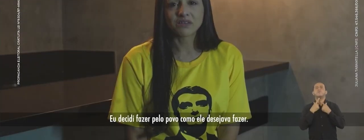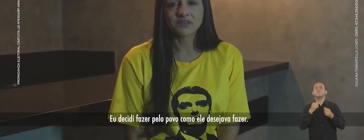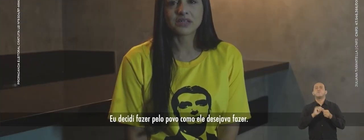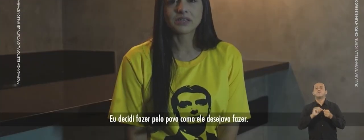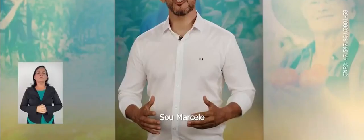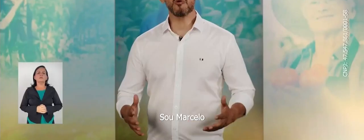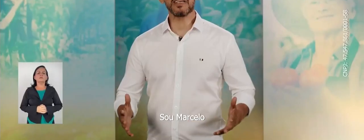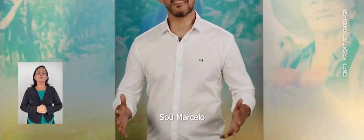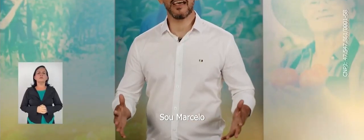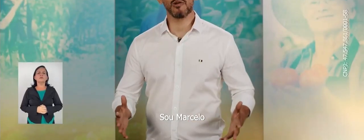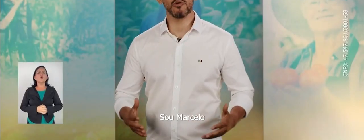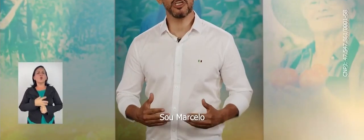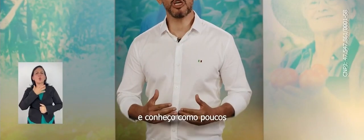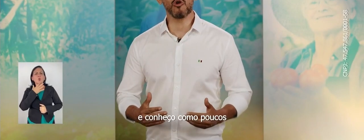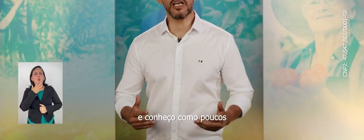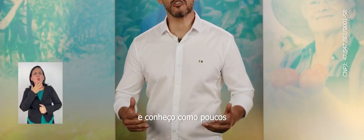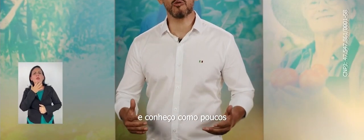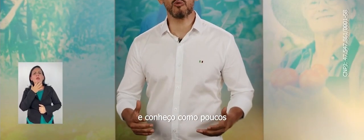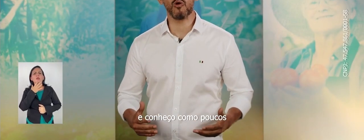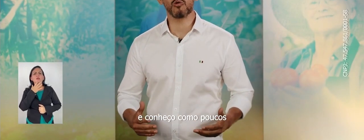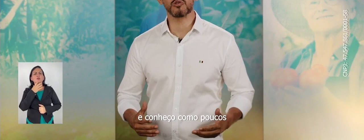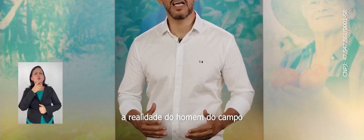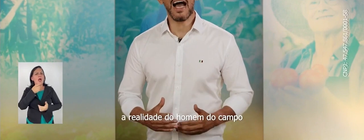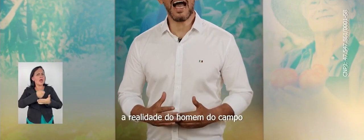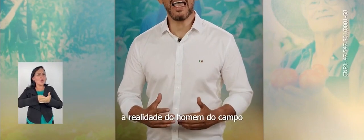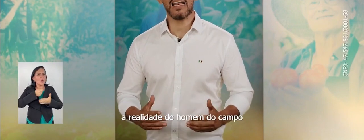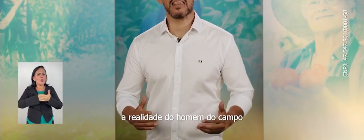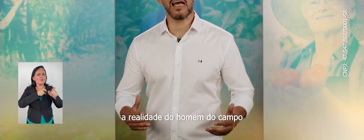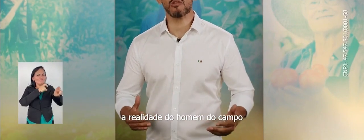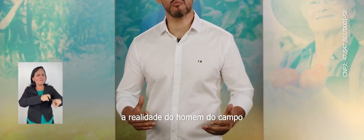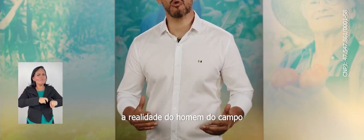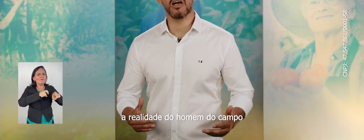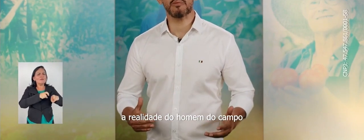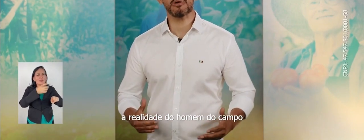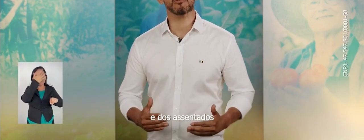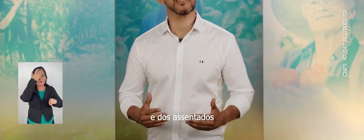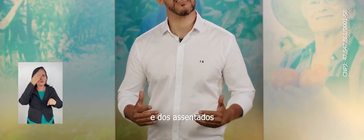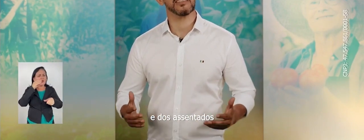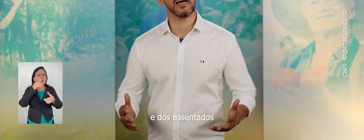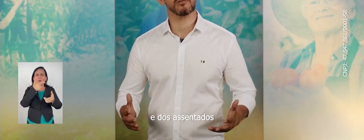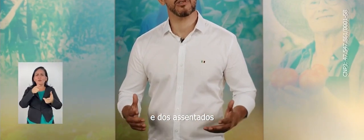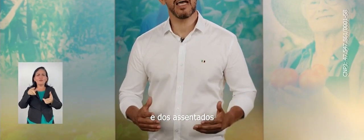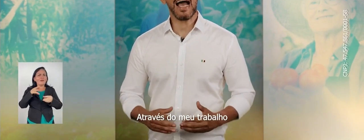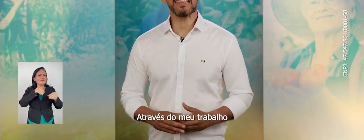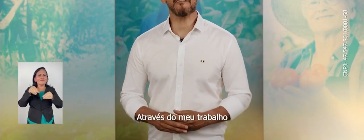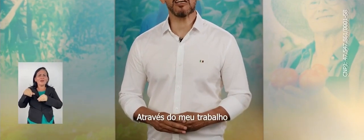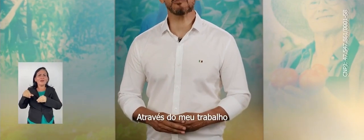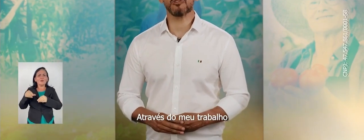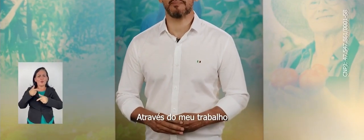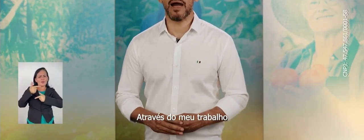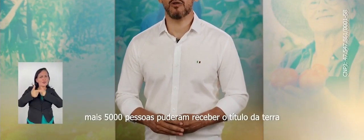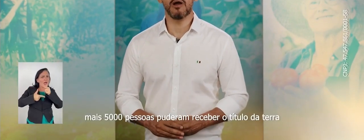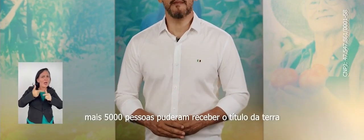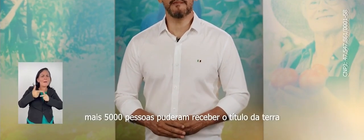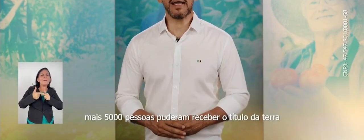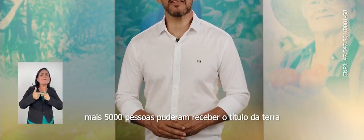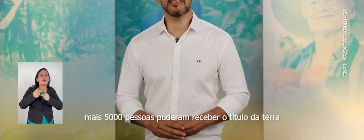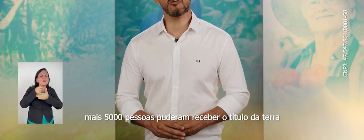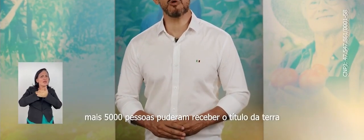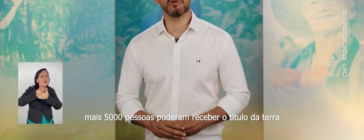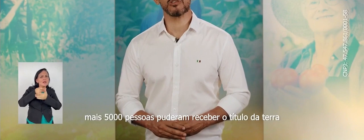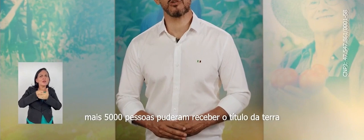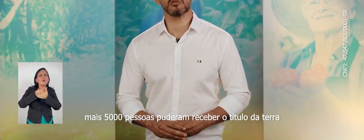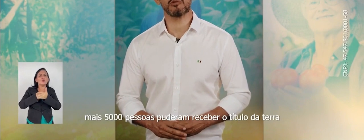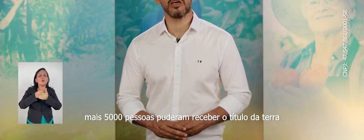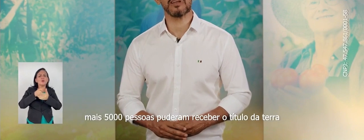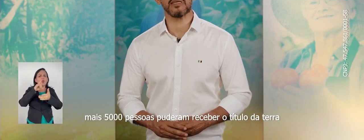ele desejava fazer. Sou o Marcelo e conheço como poucos a realidade do homem do campo e dos assentados. Através do meu trabalho, mais de